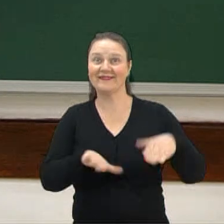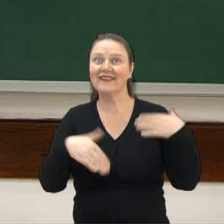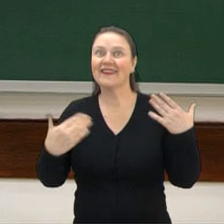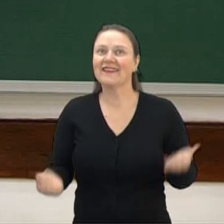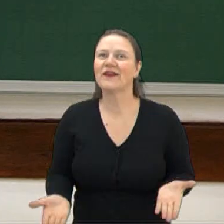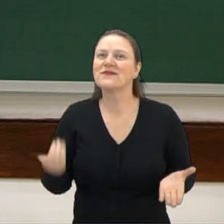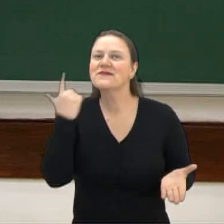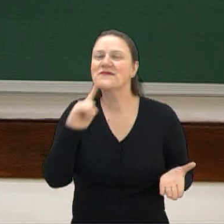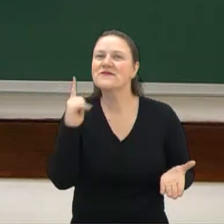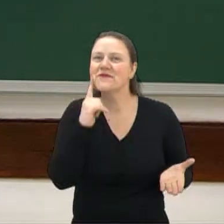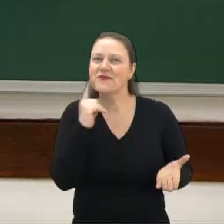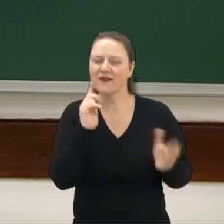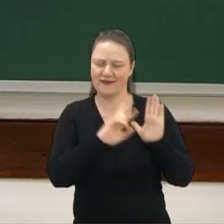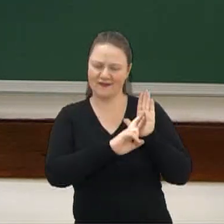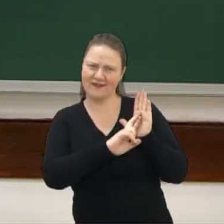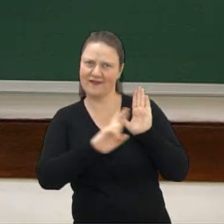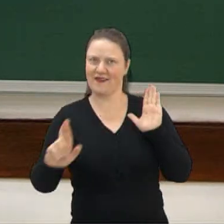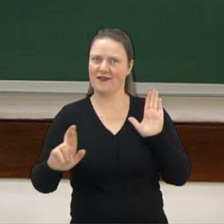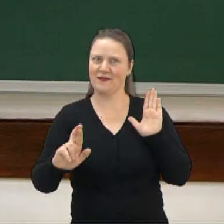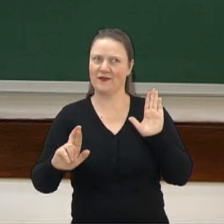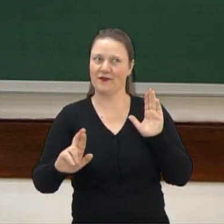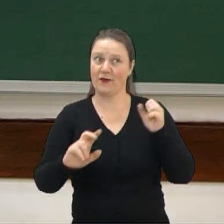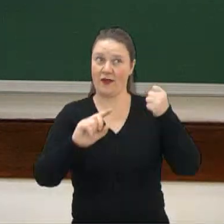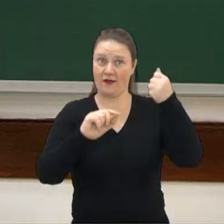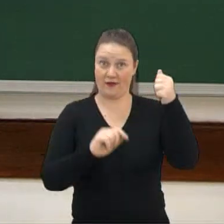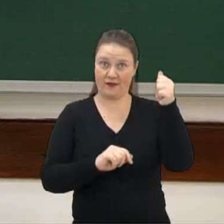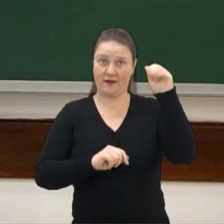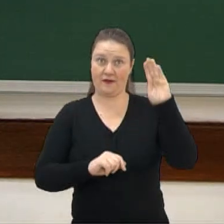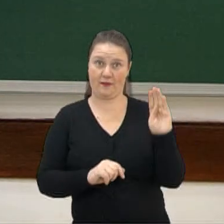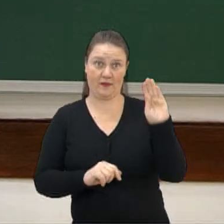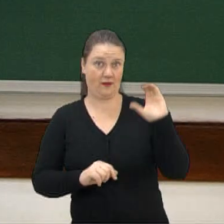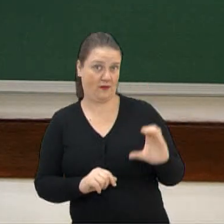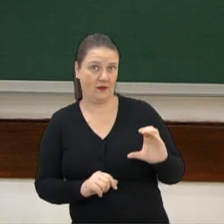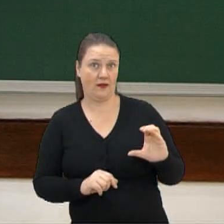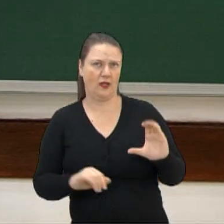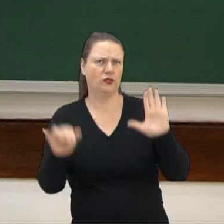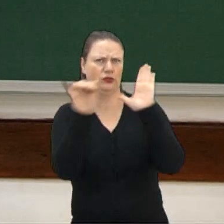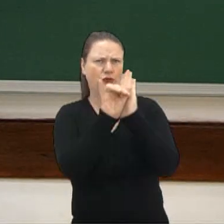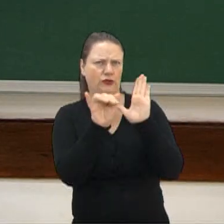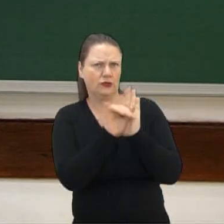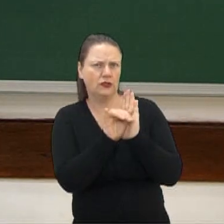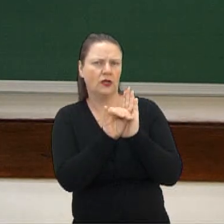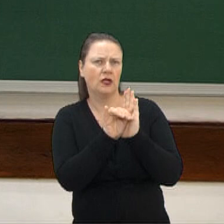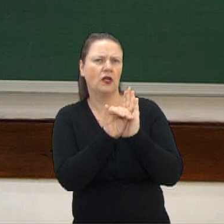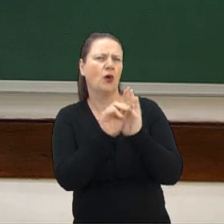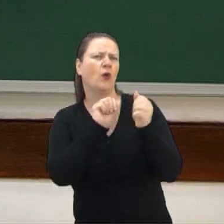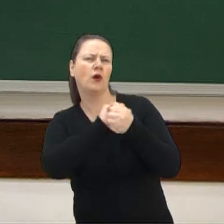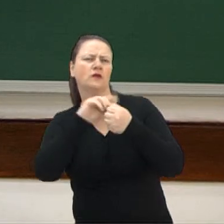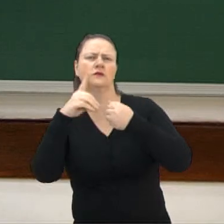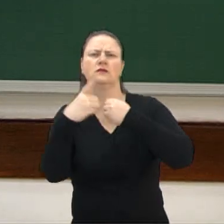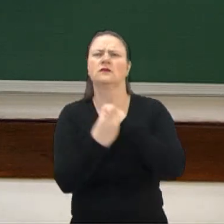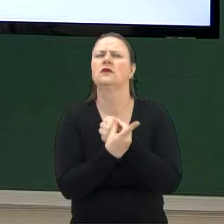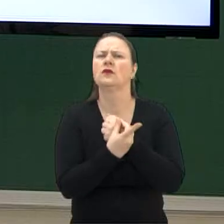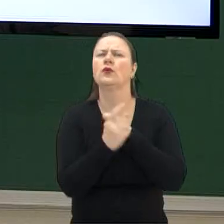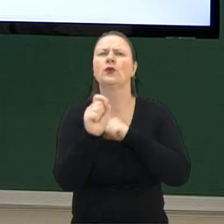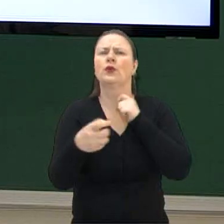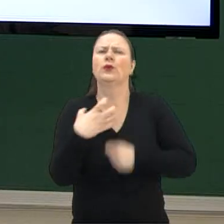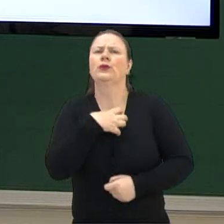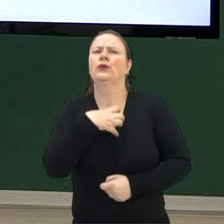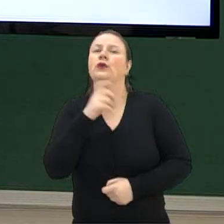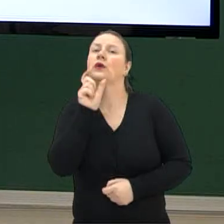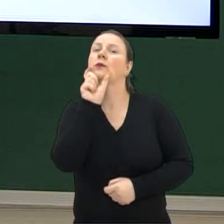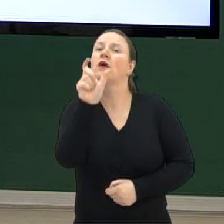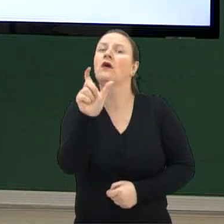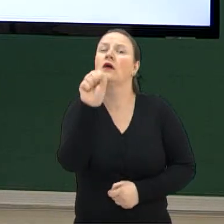Então, conseguiram aí responder essas três questões, identificar e classificar o advérbio, qual o sentido da